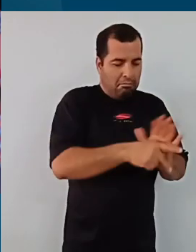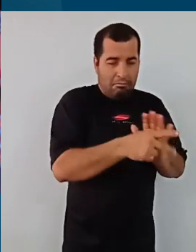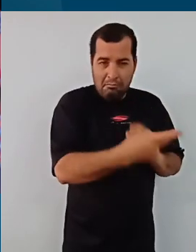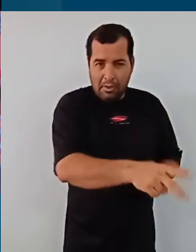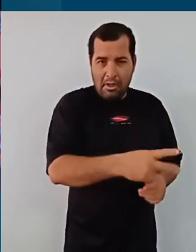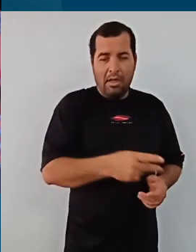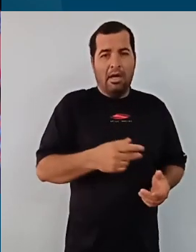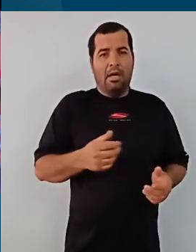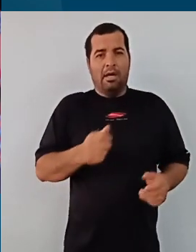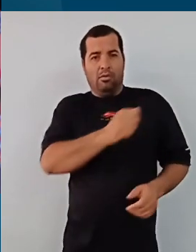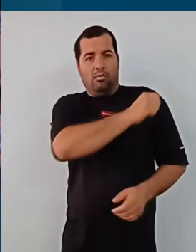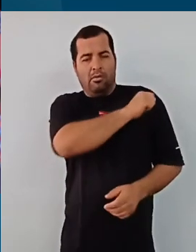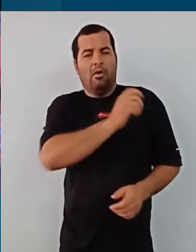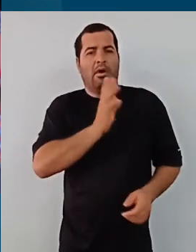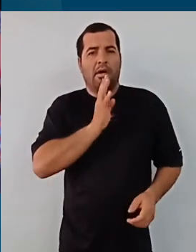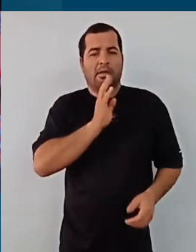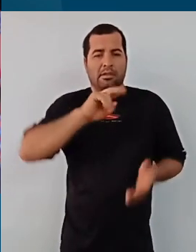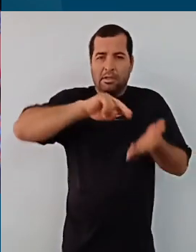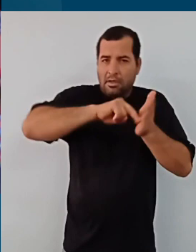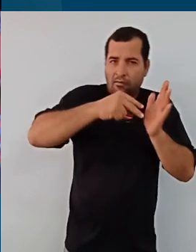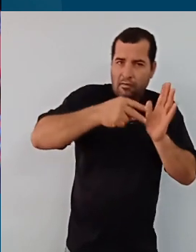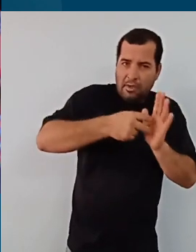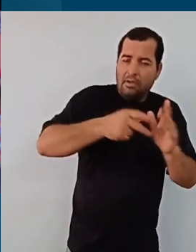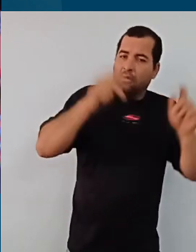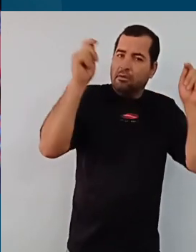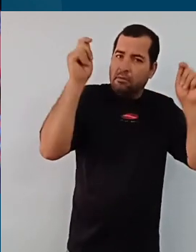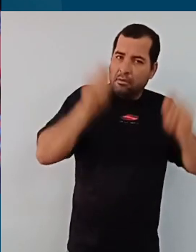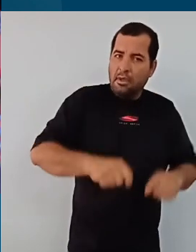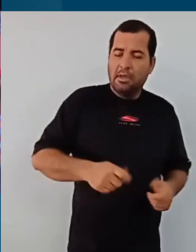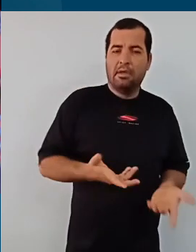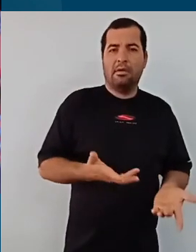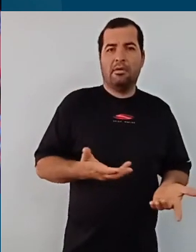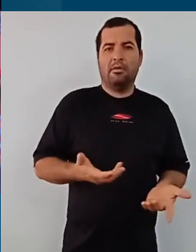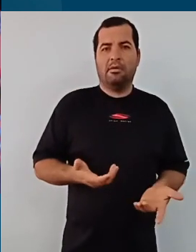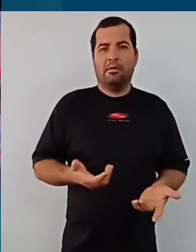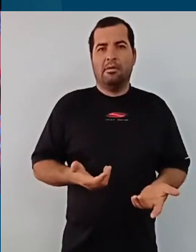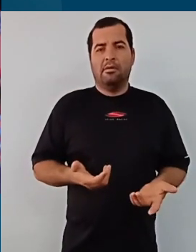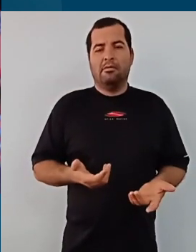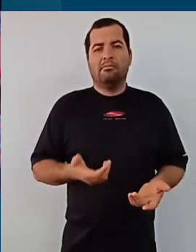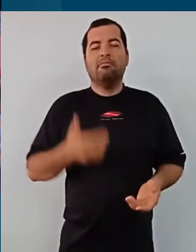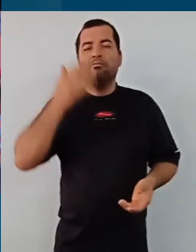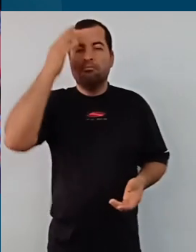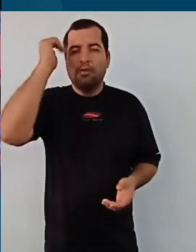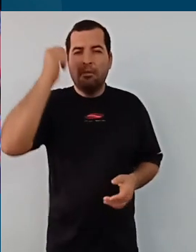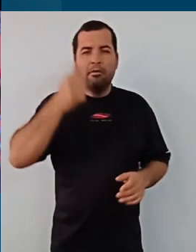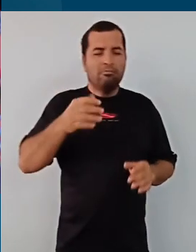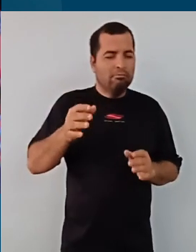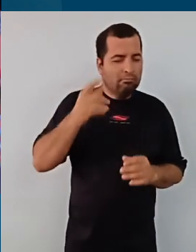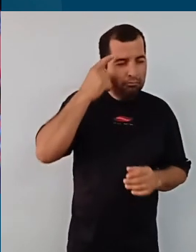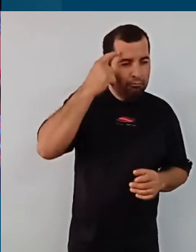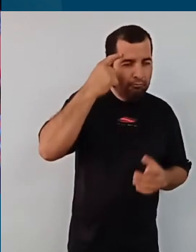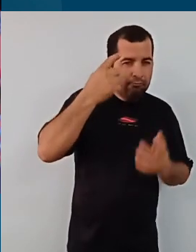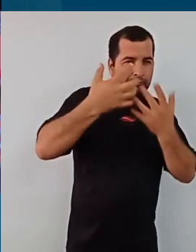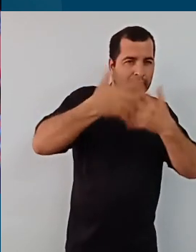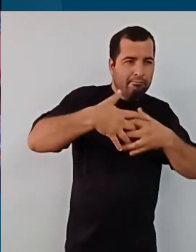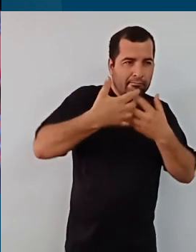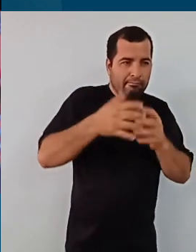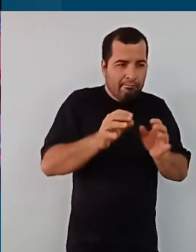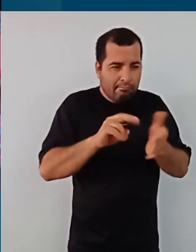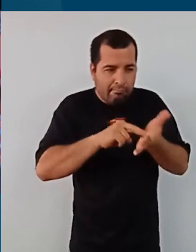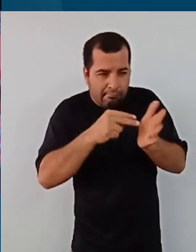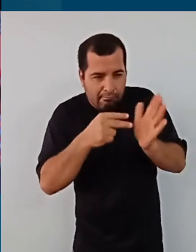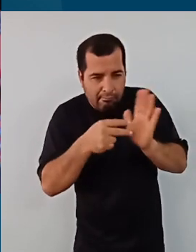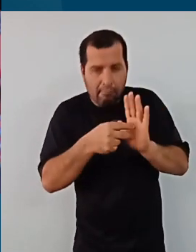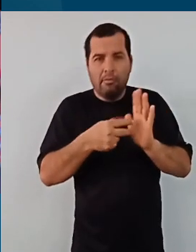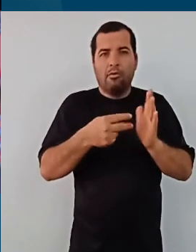significados, onde são possibilitados a fazer análises, né? Então, esses significados, por